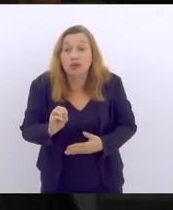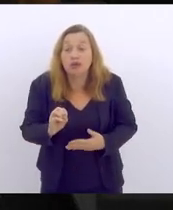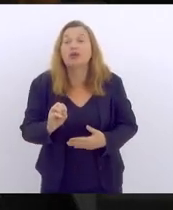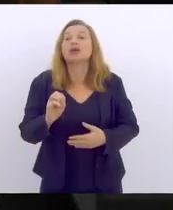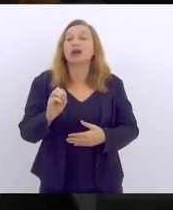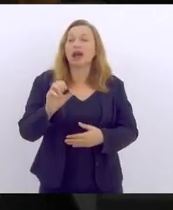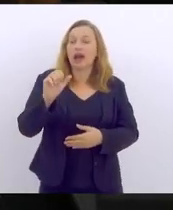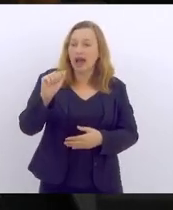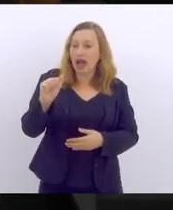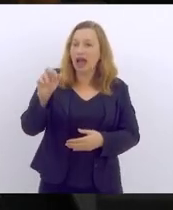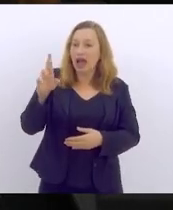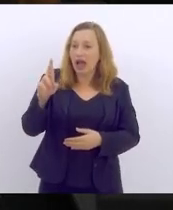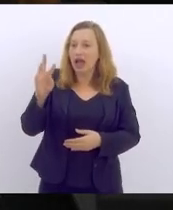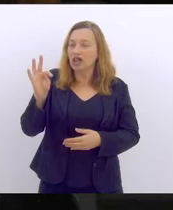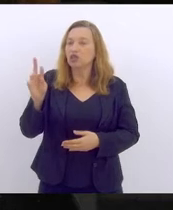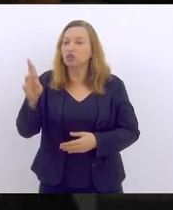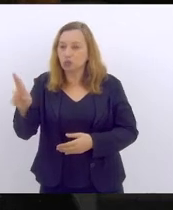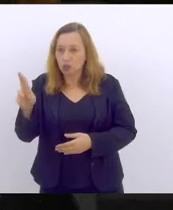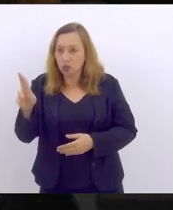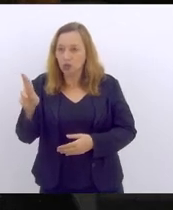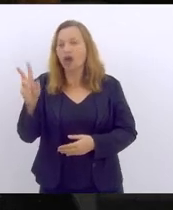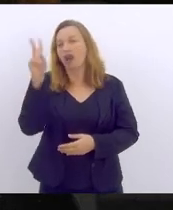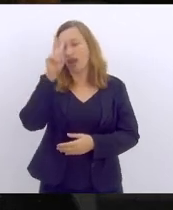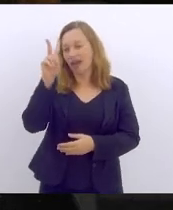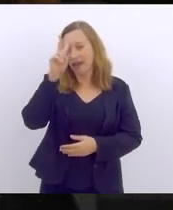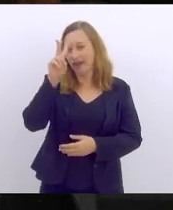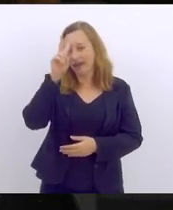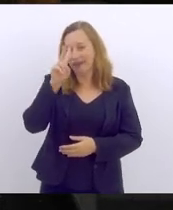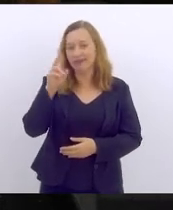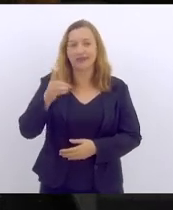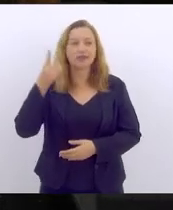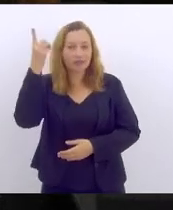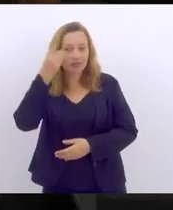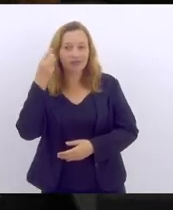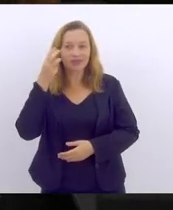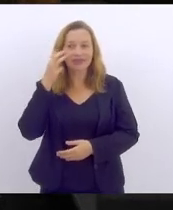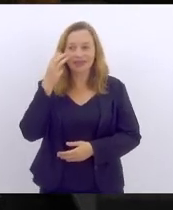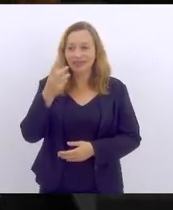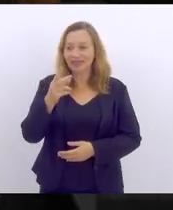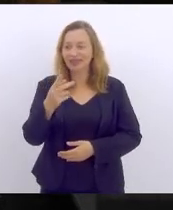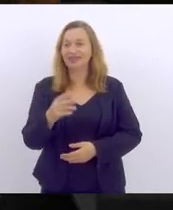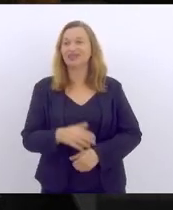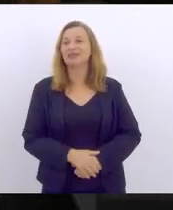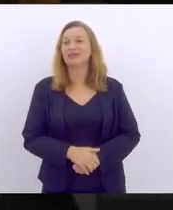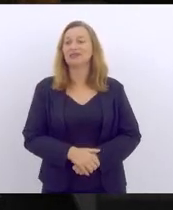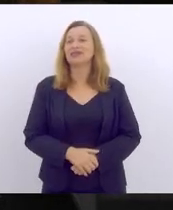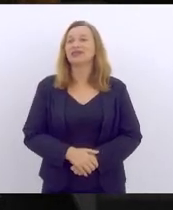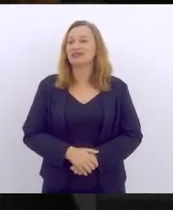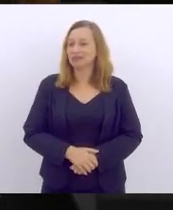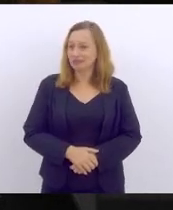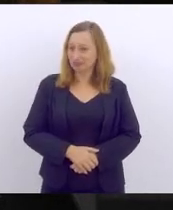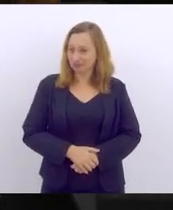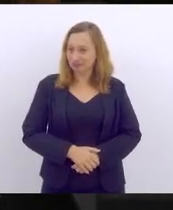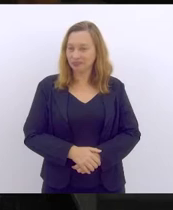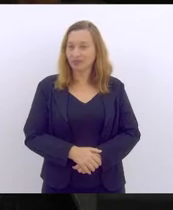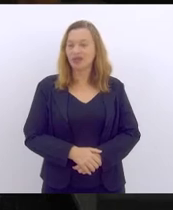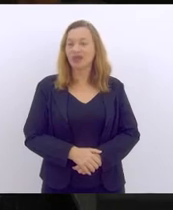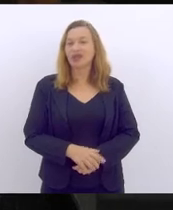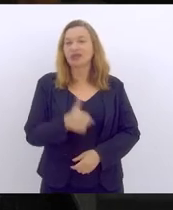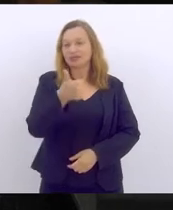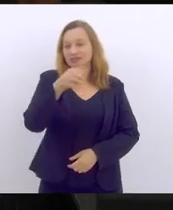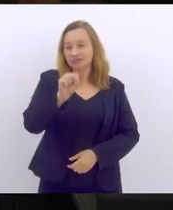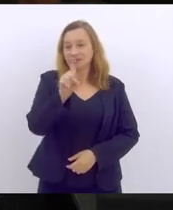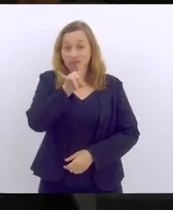Arthur do Val me lembra ali o deputado Valdete Carneiro Arthur Durval nós estamos praticamente 18